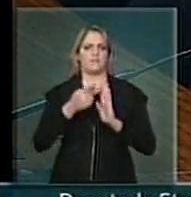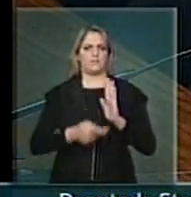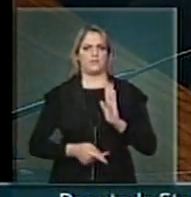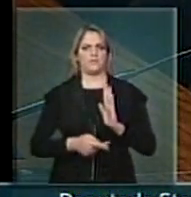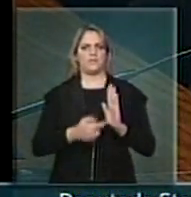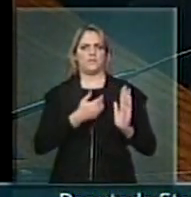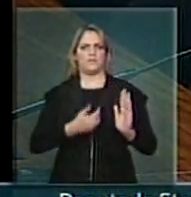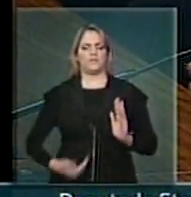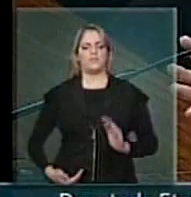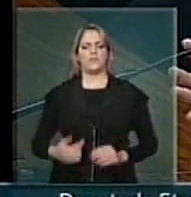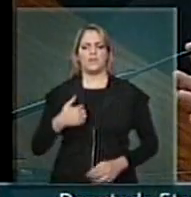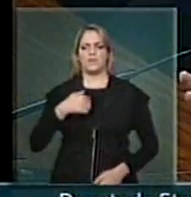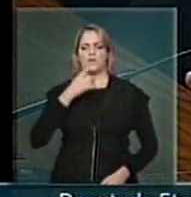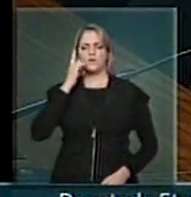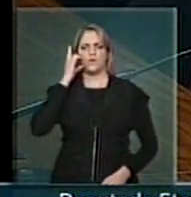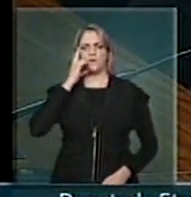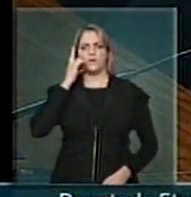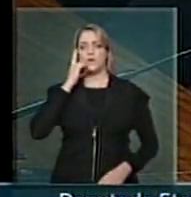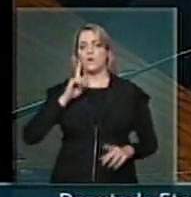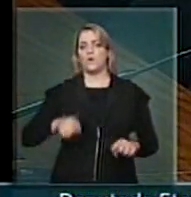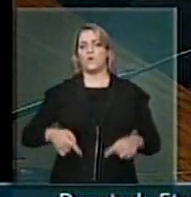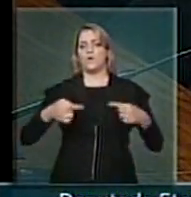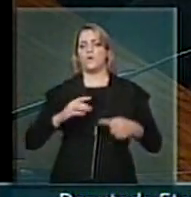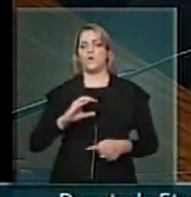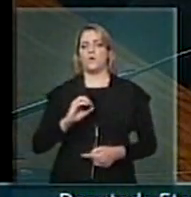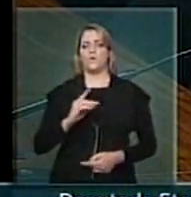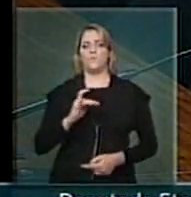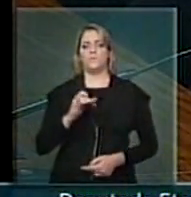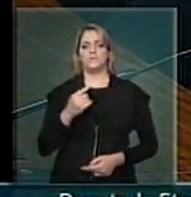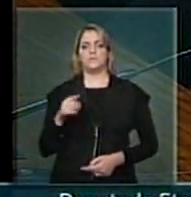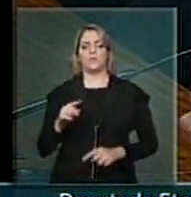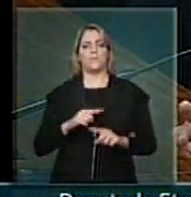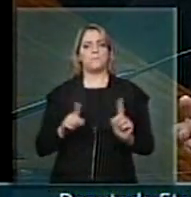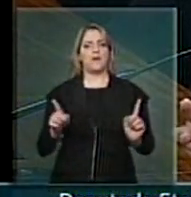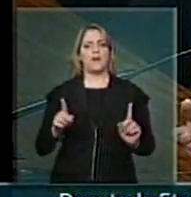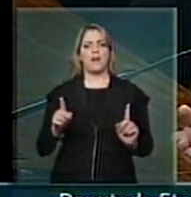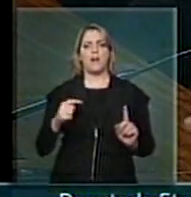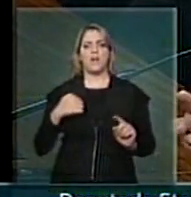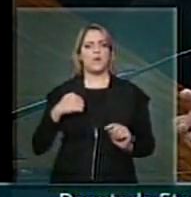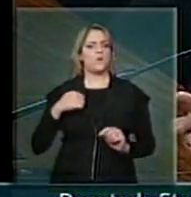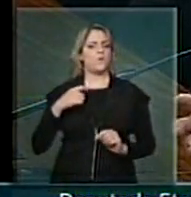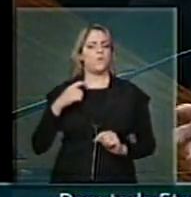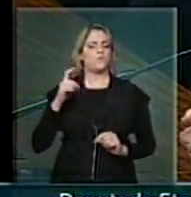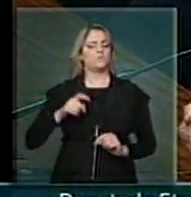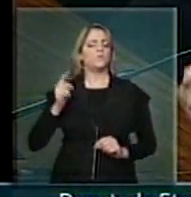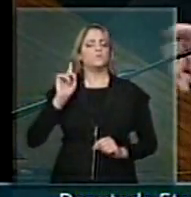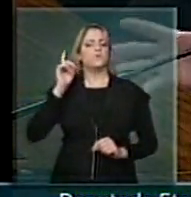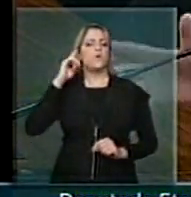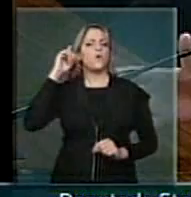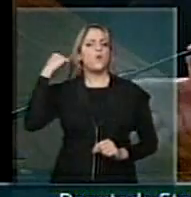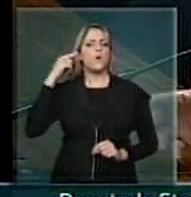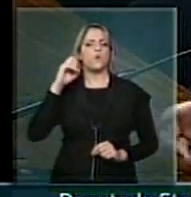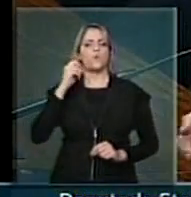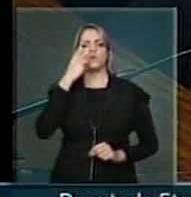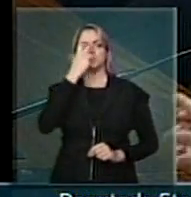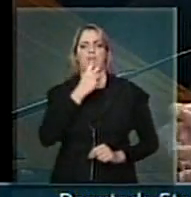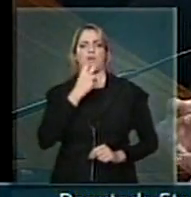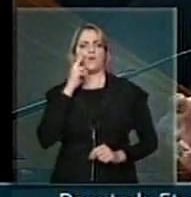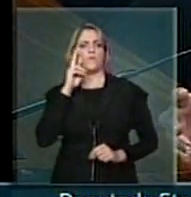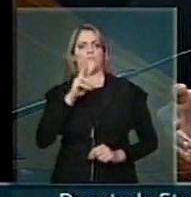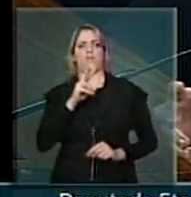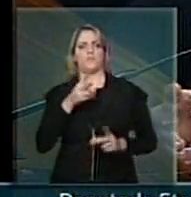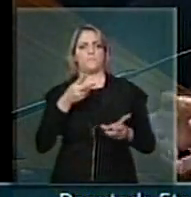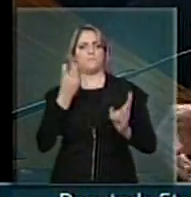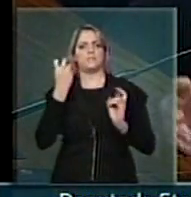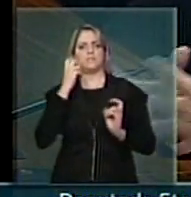Eu sou um parlamentar de oposição, mas eu não sou louco nem cego de enxergar o esforço